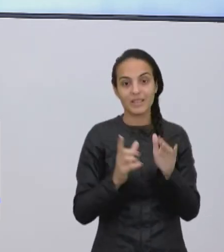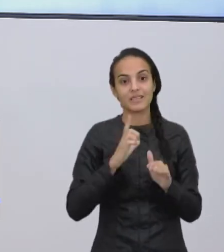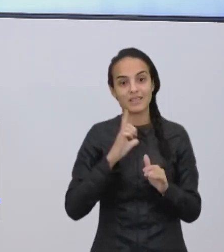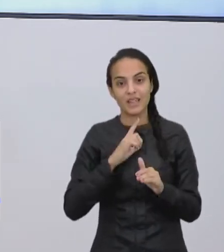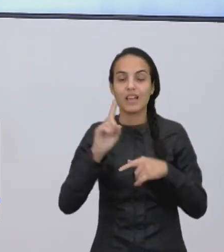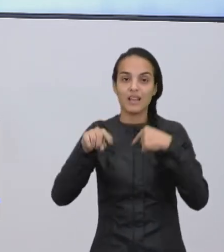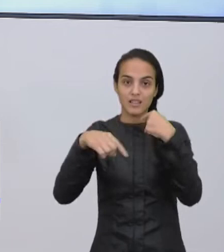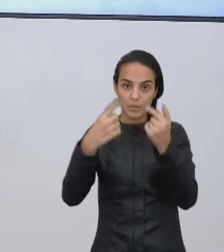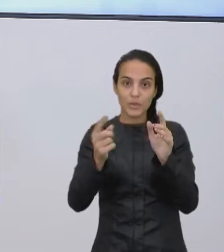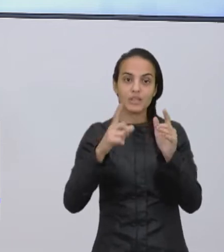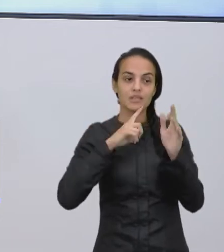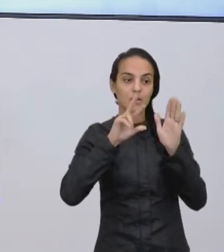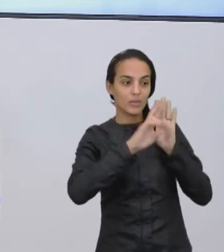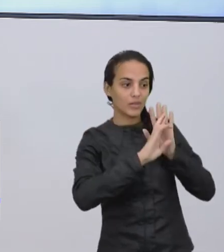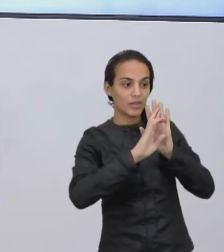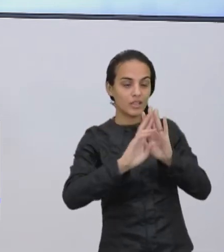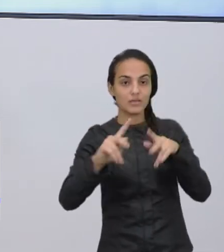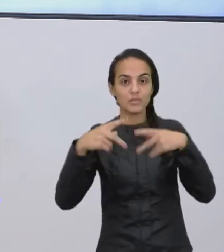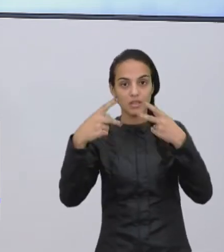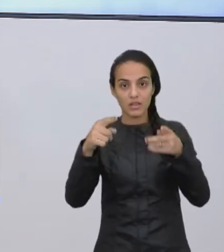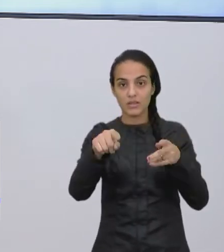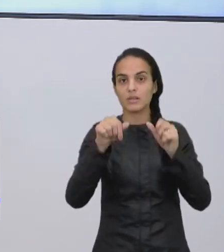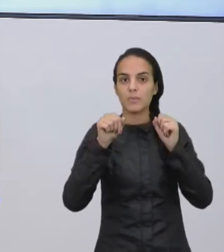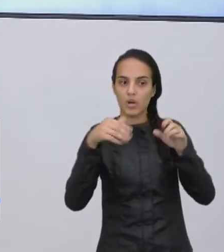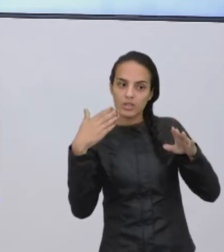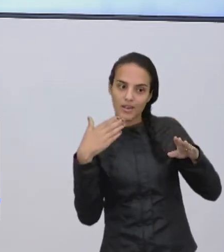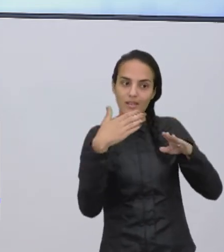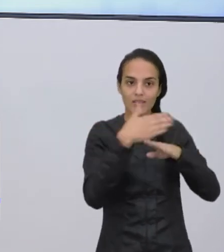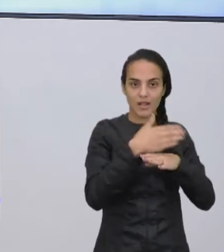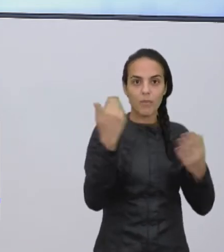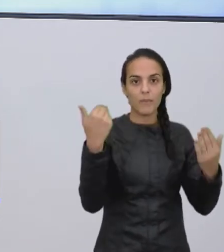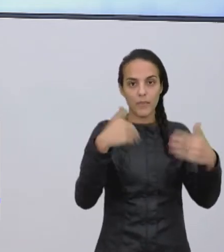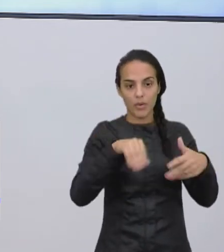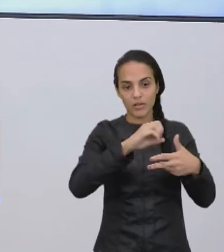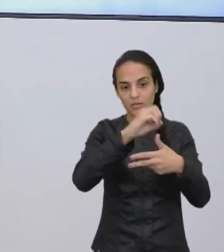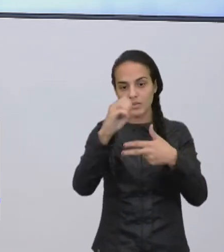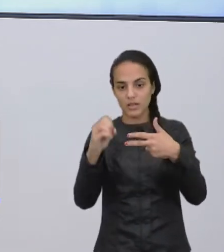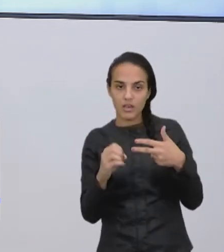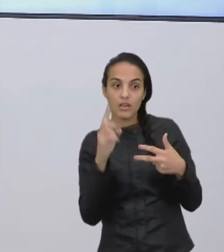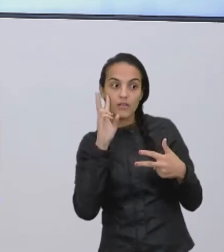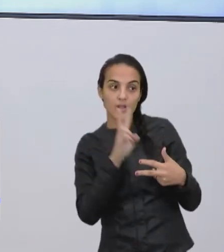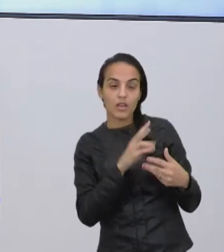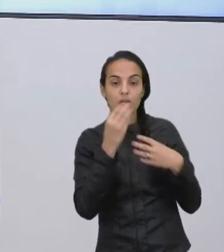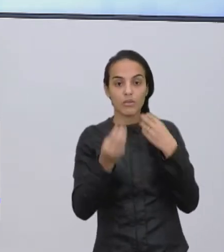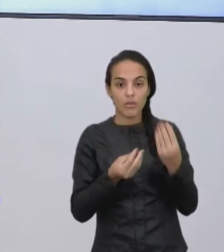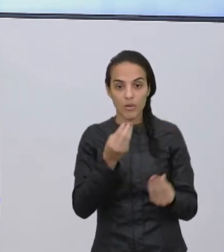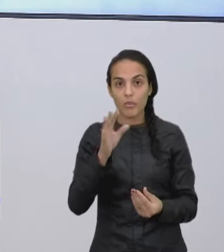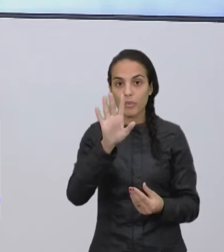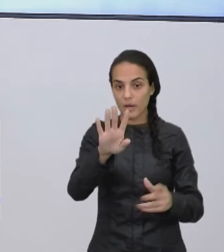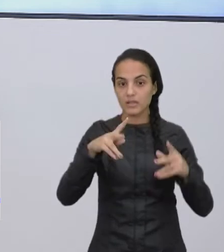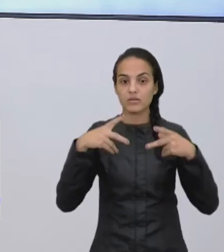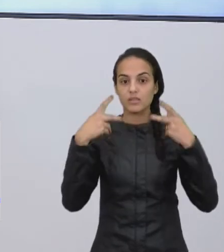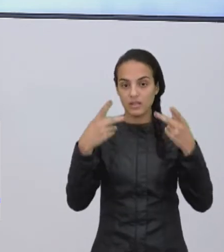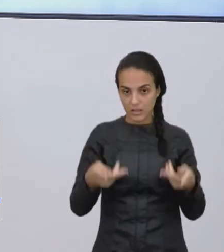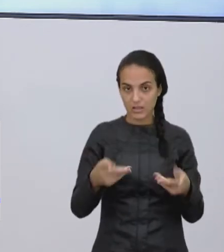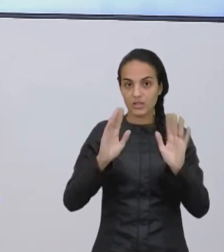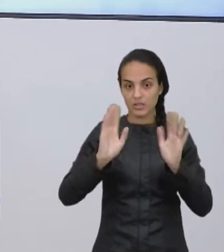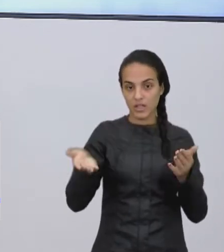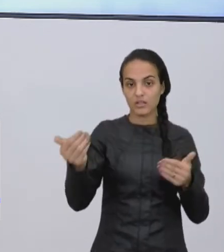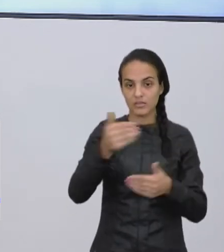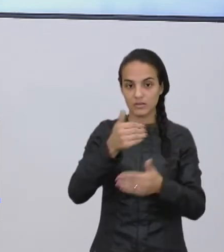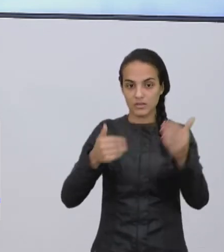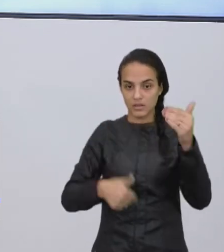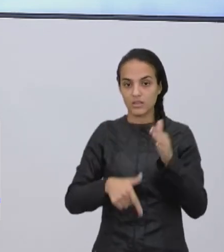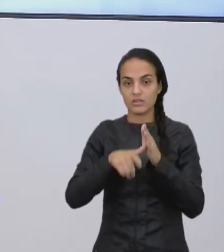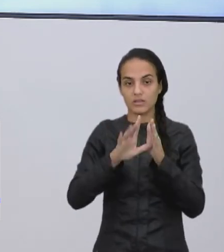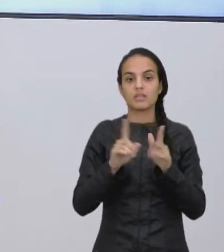casa, acessarem uma prova do Enem e ver como isso funciona. Mas naquele link que eu deixei para vocês ali no slide anterior,